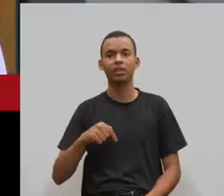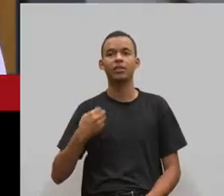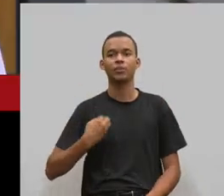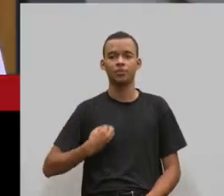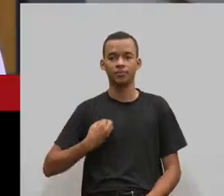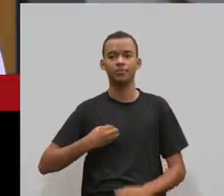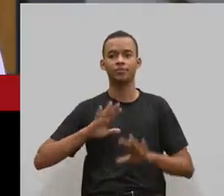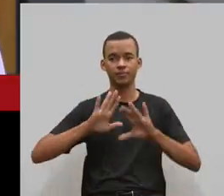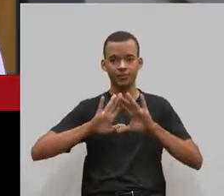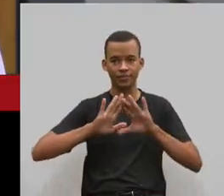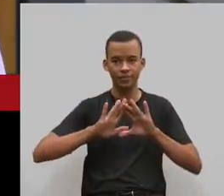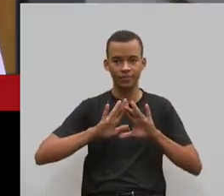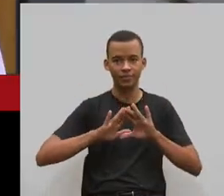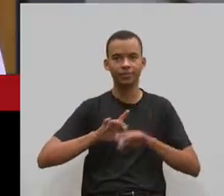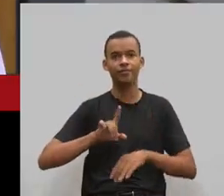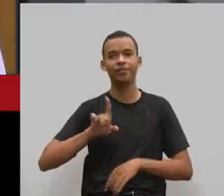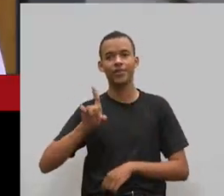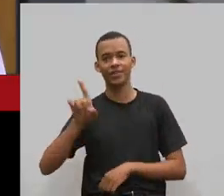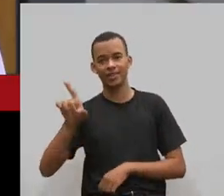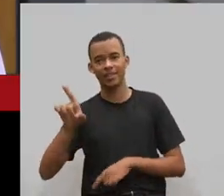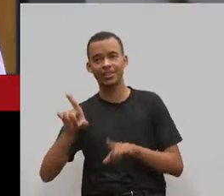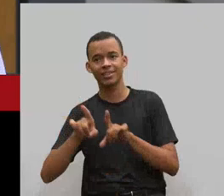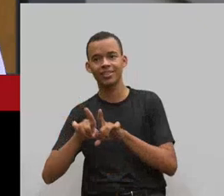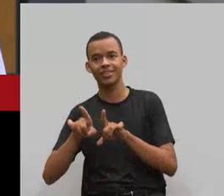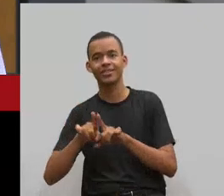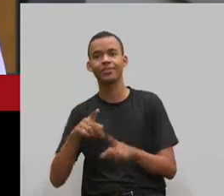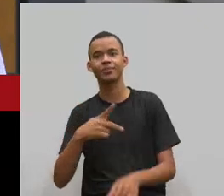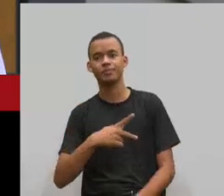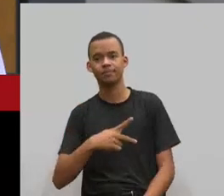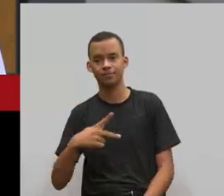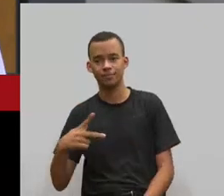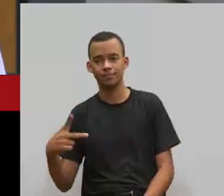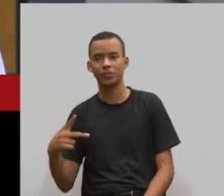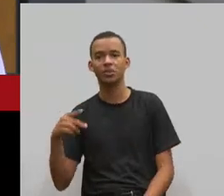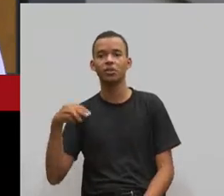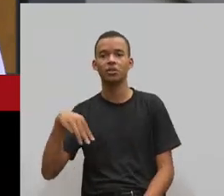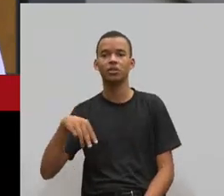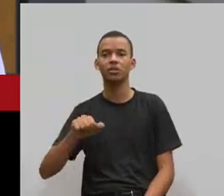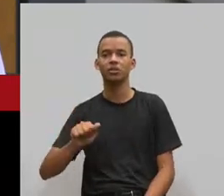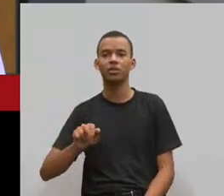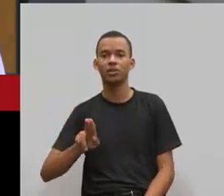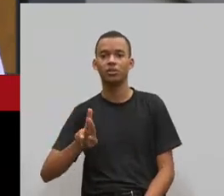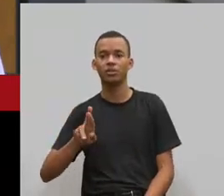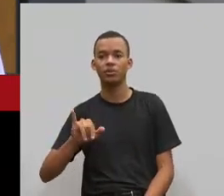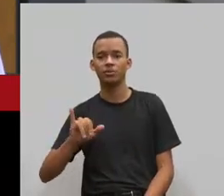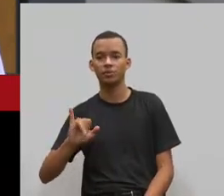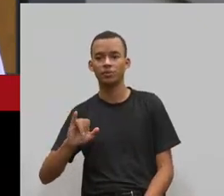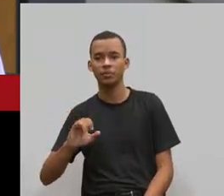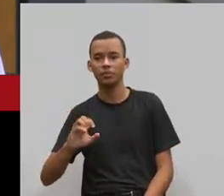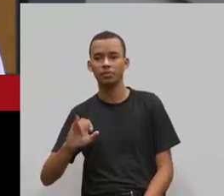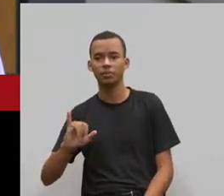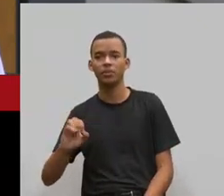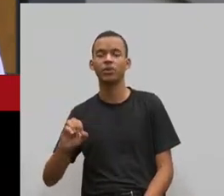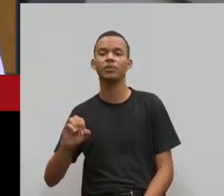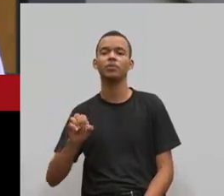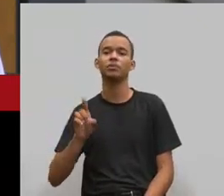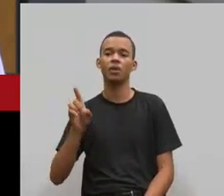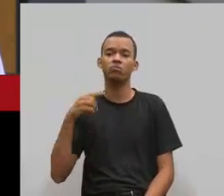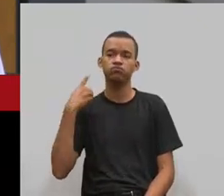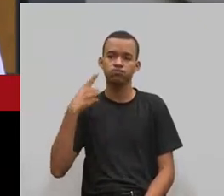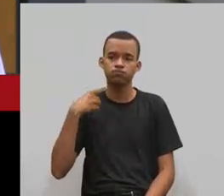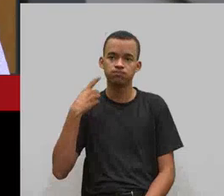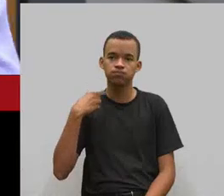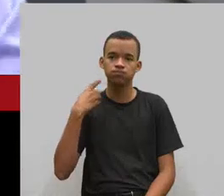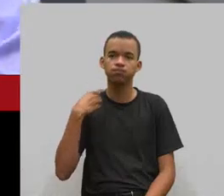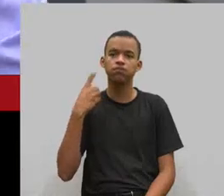meu candidato né o meu Deputado preferido da região na qual trabalhamos para ele lá foi o candidato majoritário da nossa essa